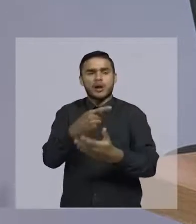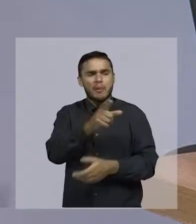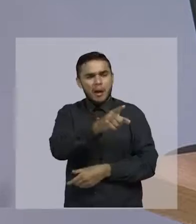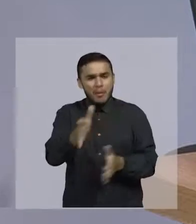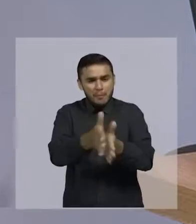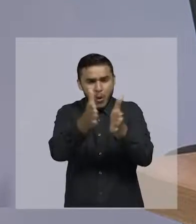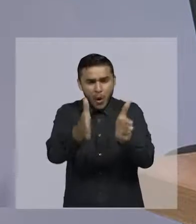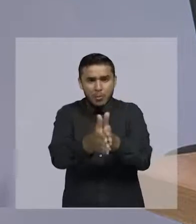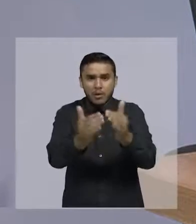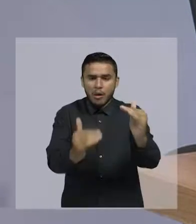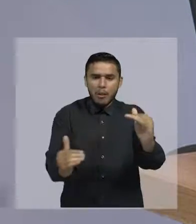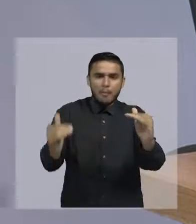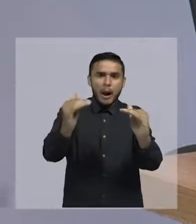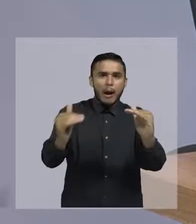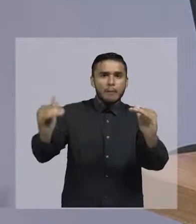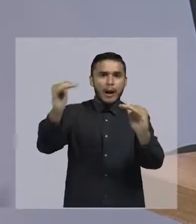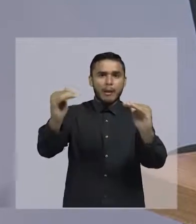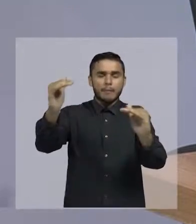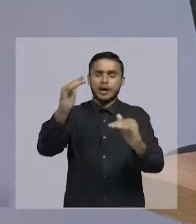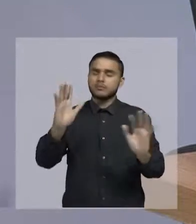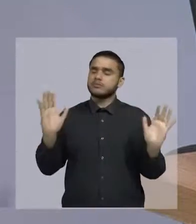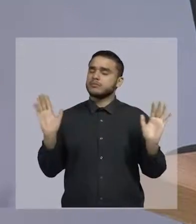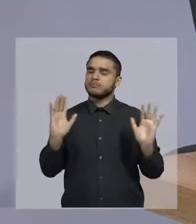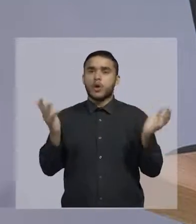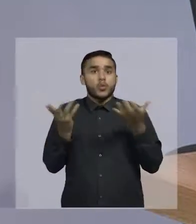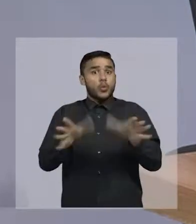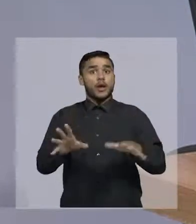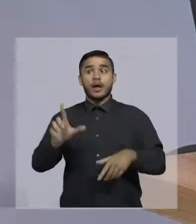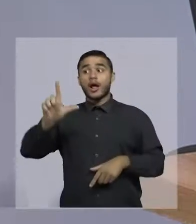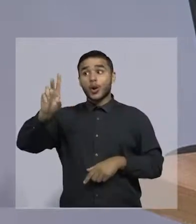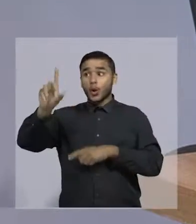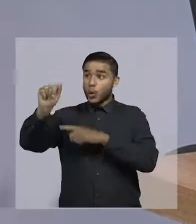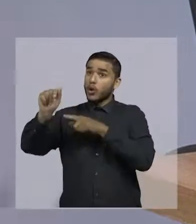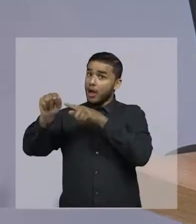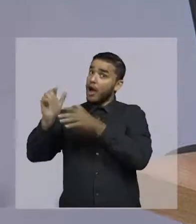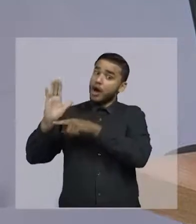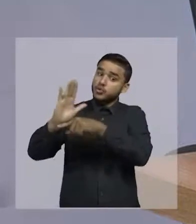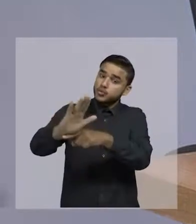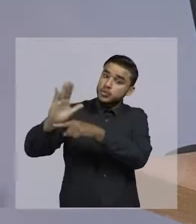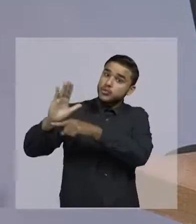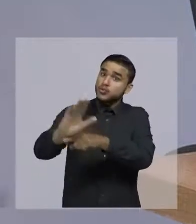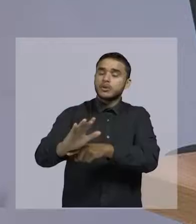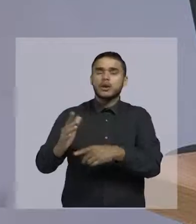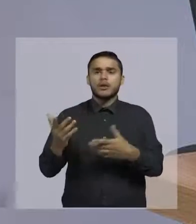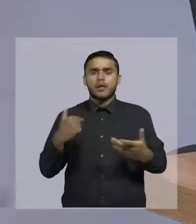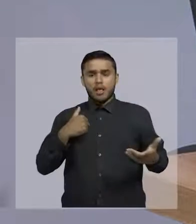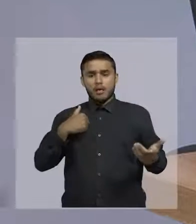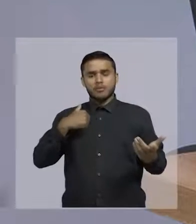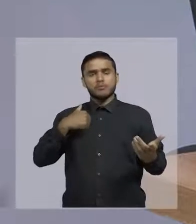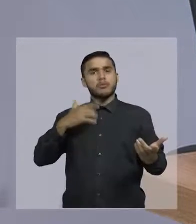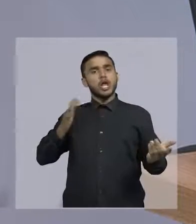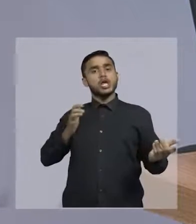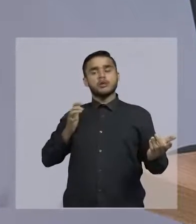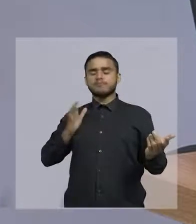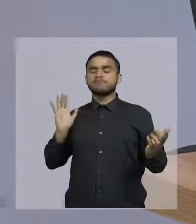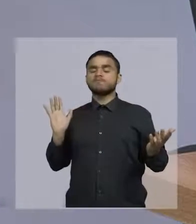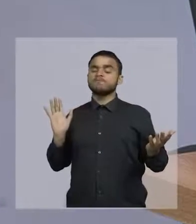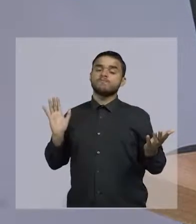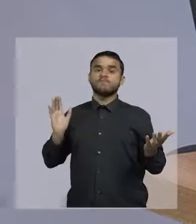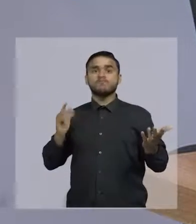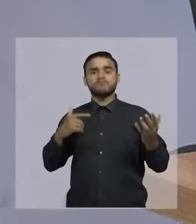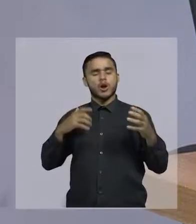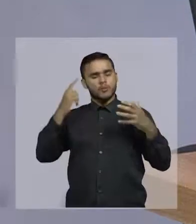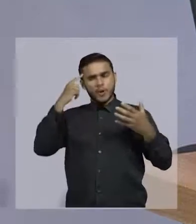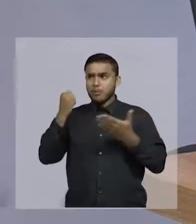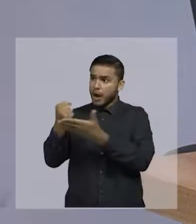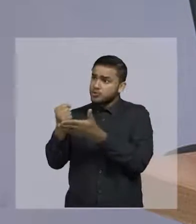vida cotidiana. Então, o Lula representa contra isso. Embora haja esse paradoxo